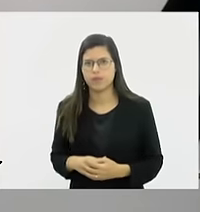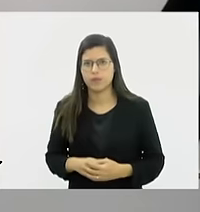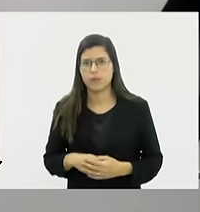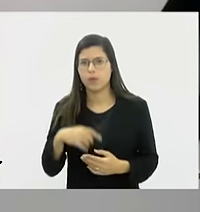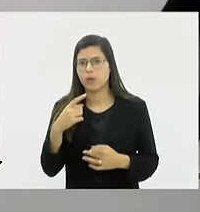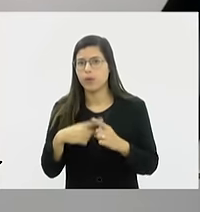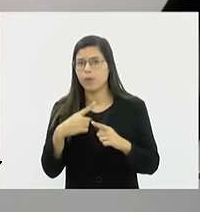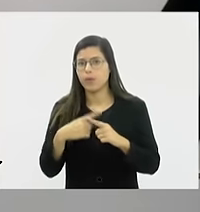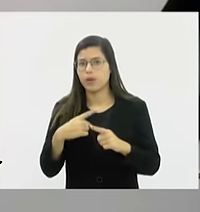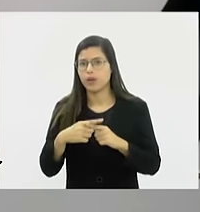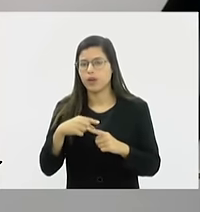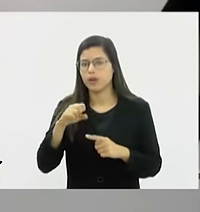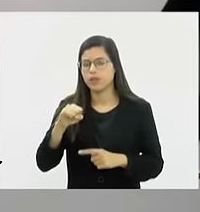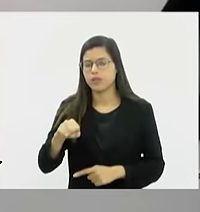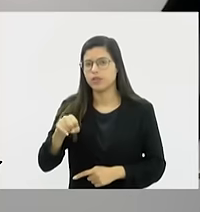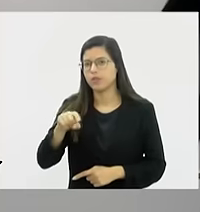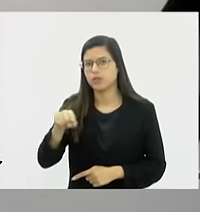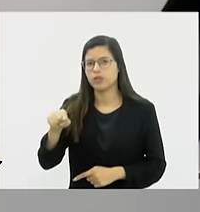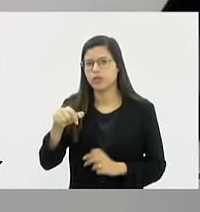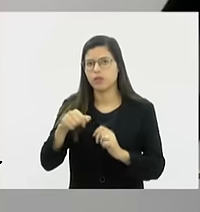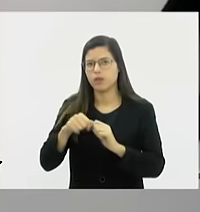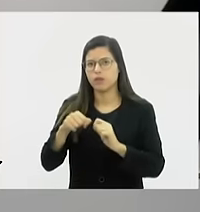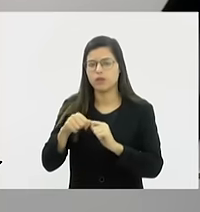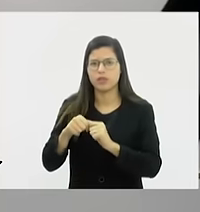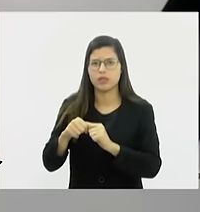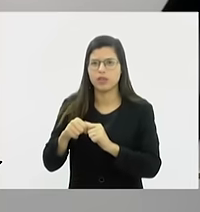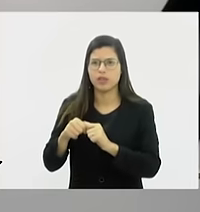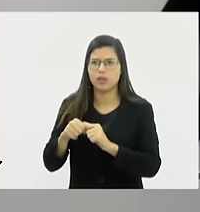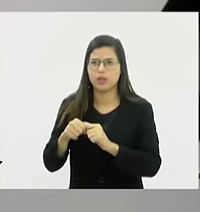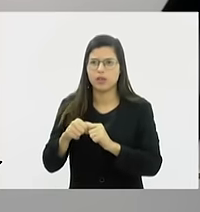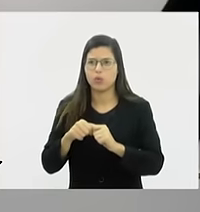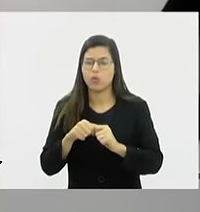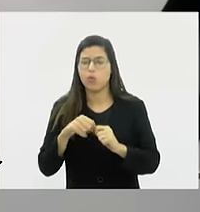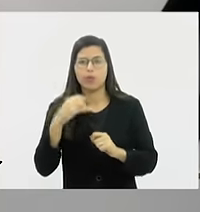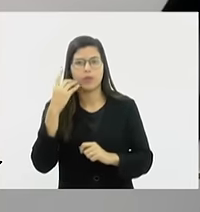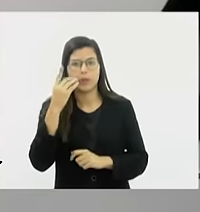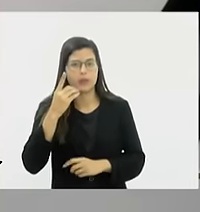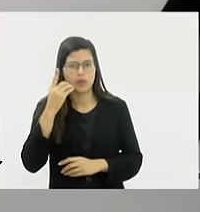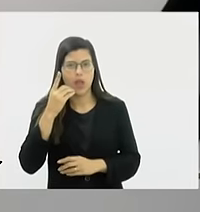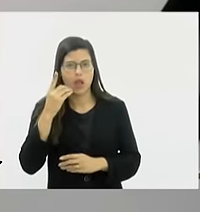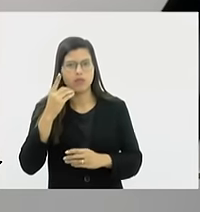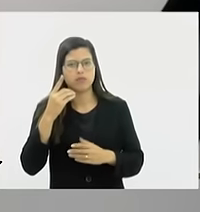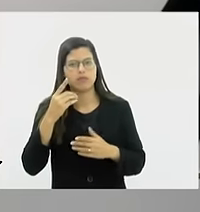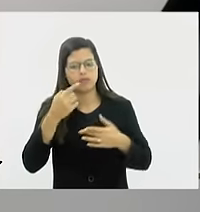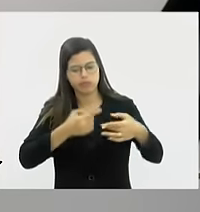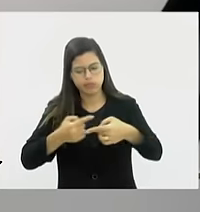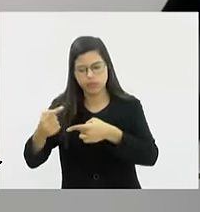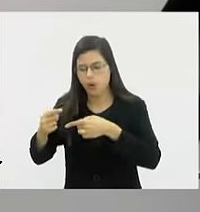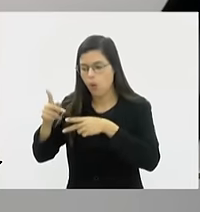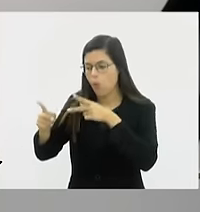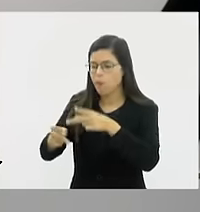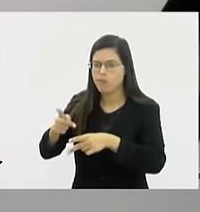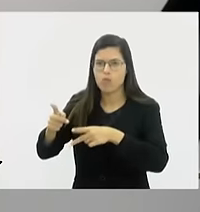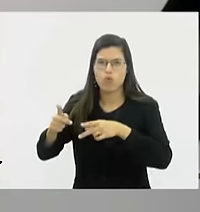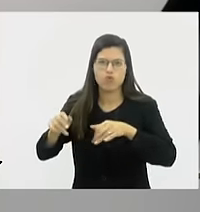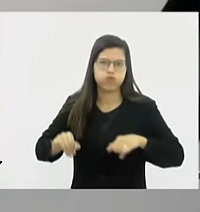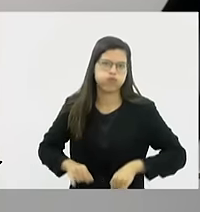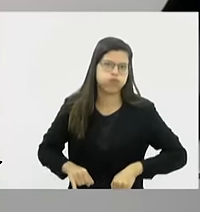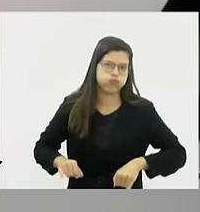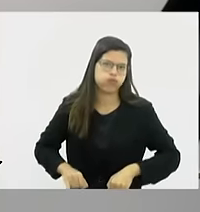vocês não estivessem fazendo o que estão fazendo, o povo estava estrumbicado.